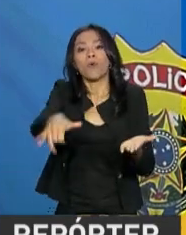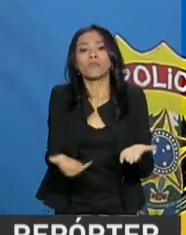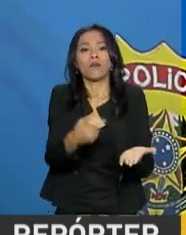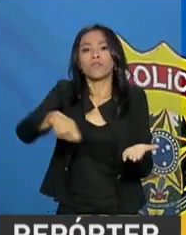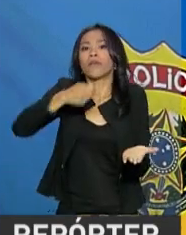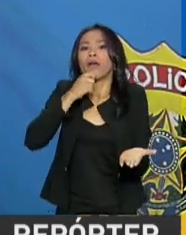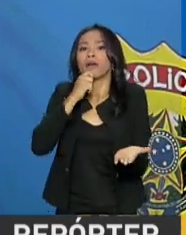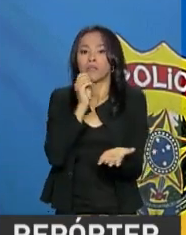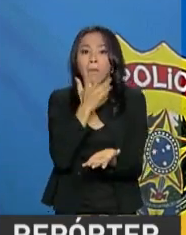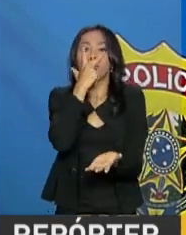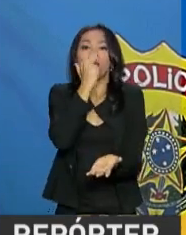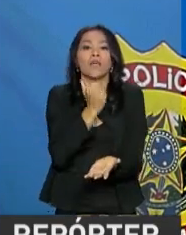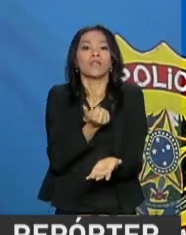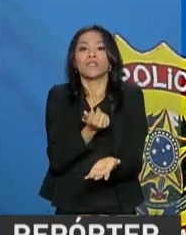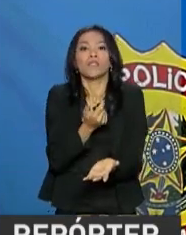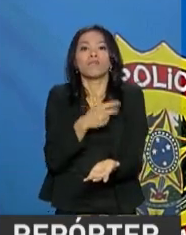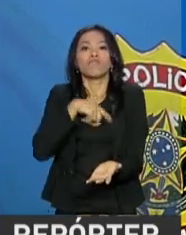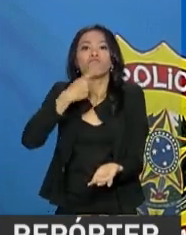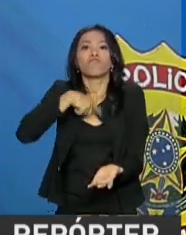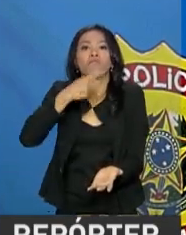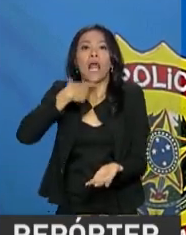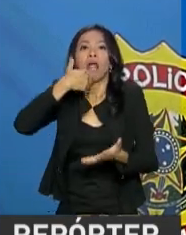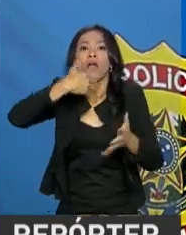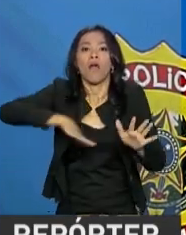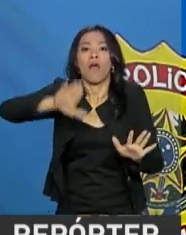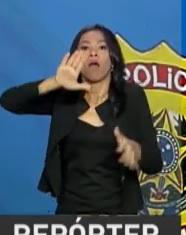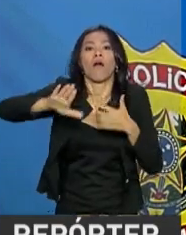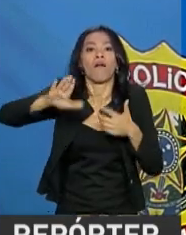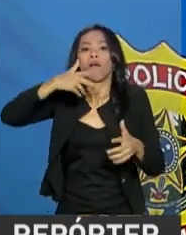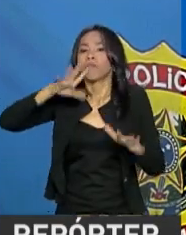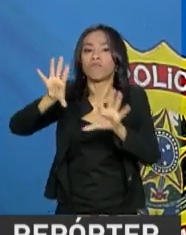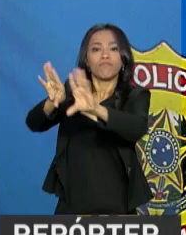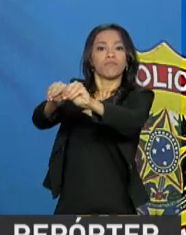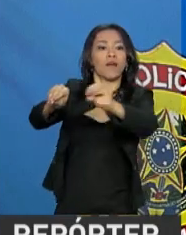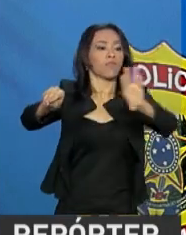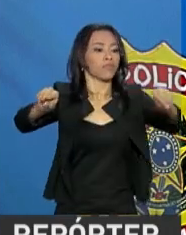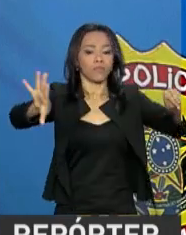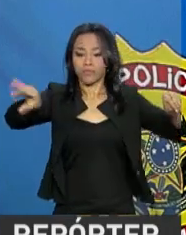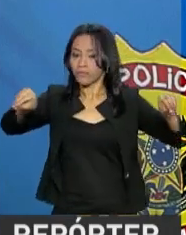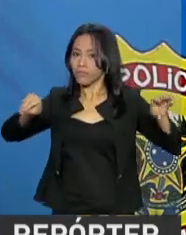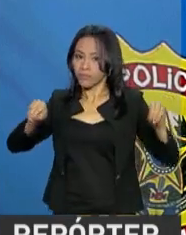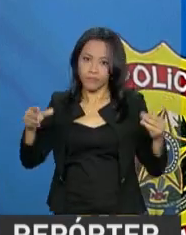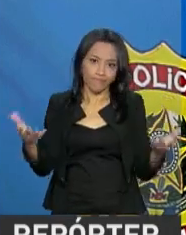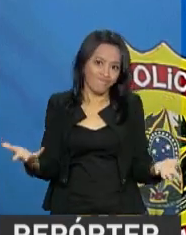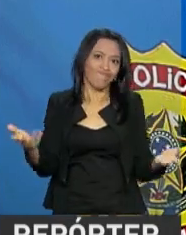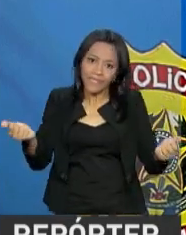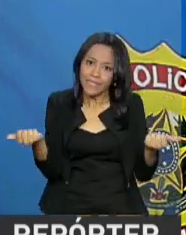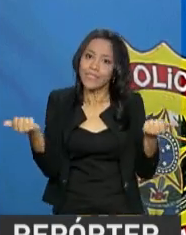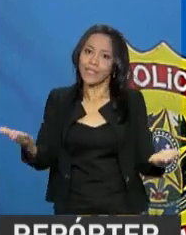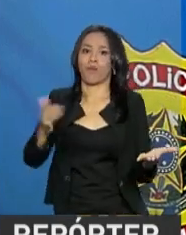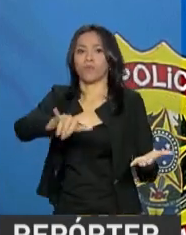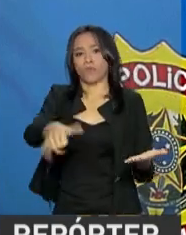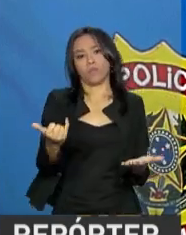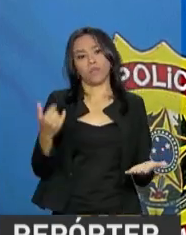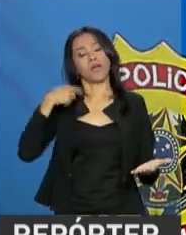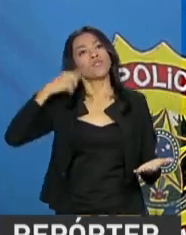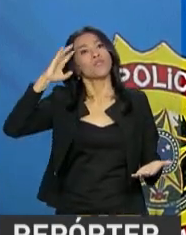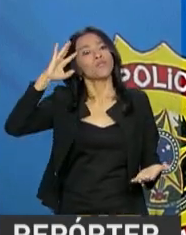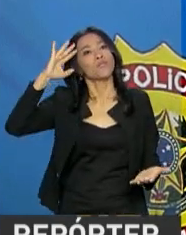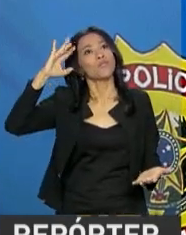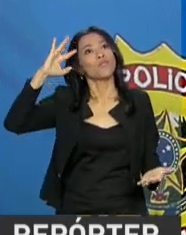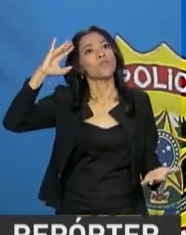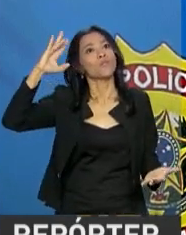são ouvidos e eu acredito que isso vai fazer vai levar as pessoas a sonhar mais alto a